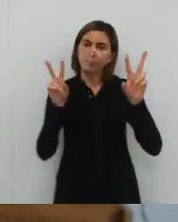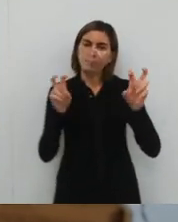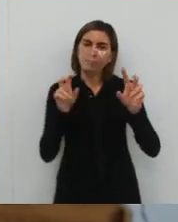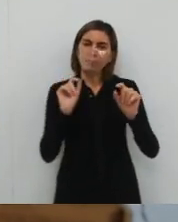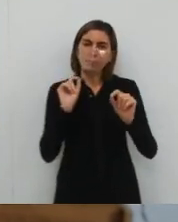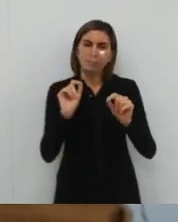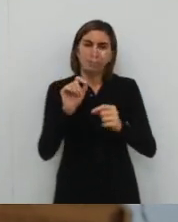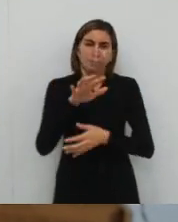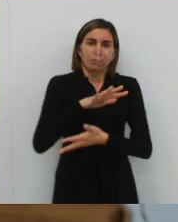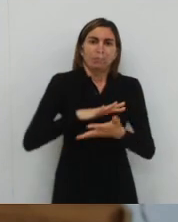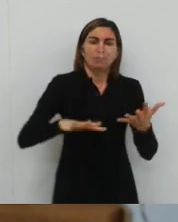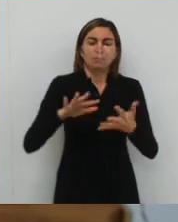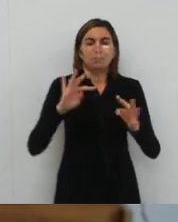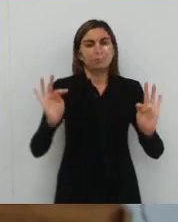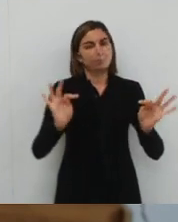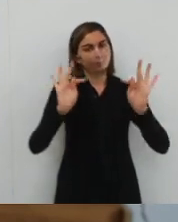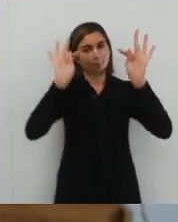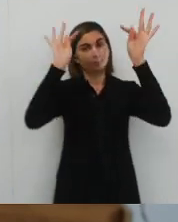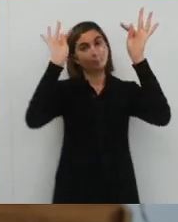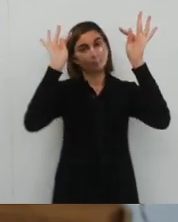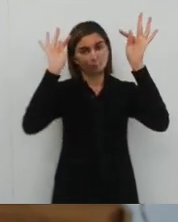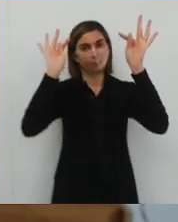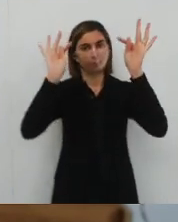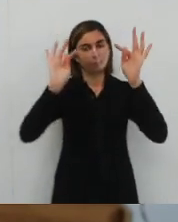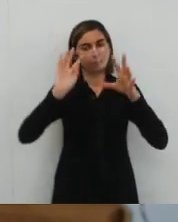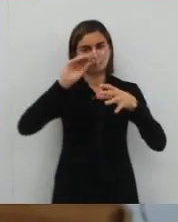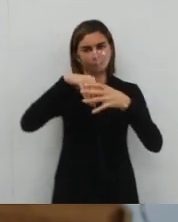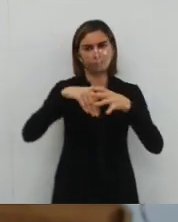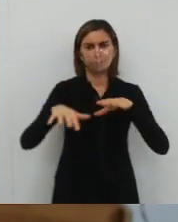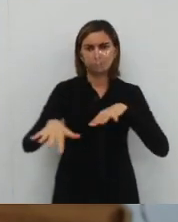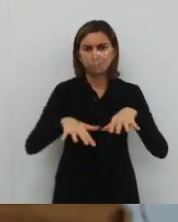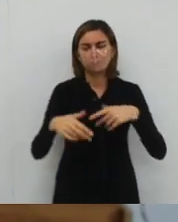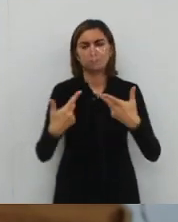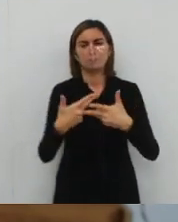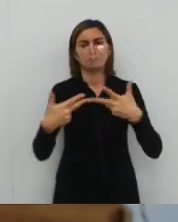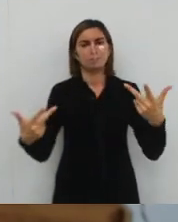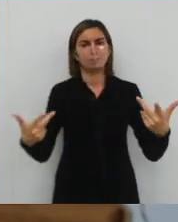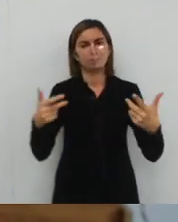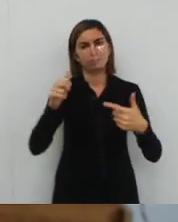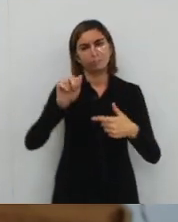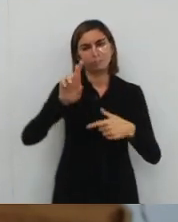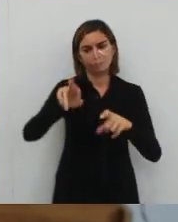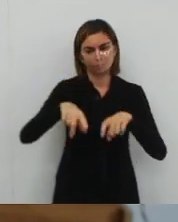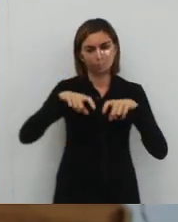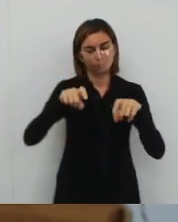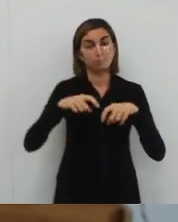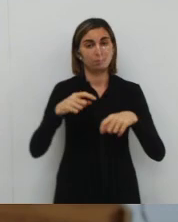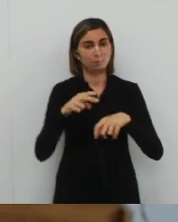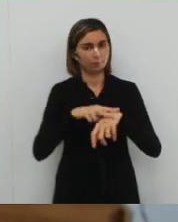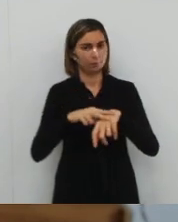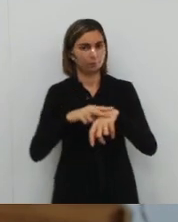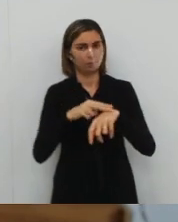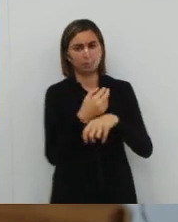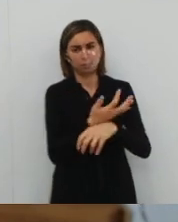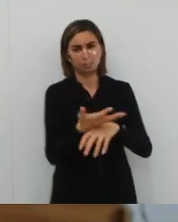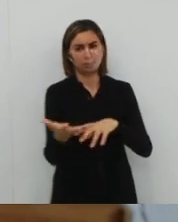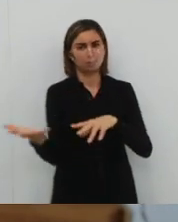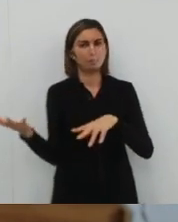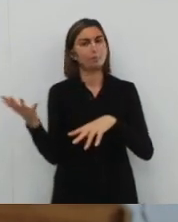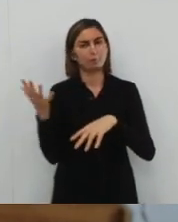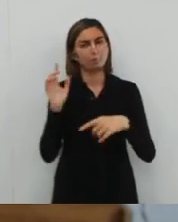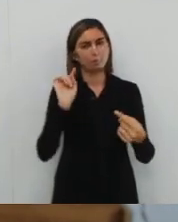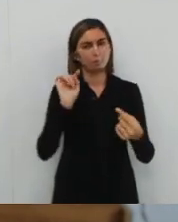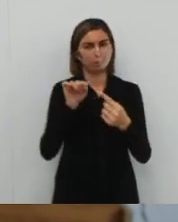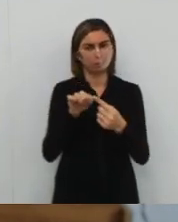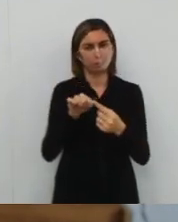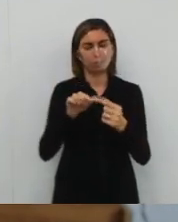uma revolução tecnológica dentro do modo de produção agrícola. Tá? Então, Revolução Verde está muito relacionada